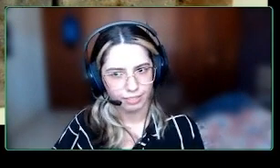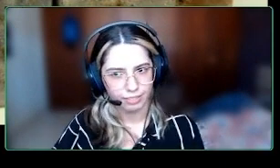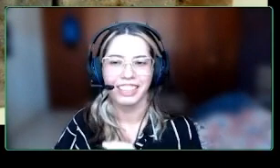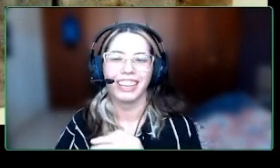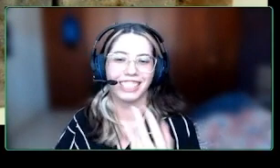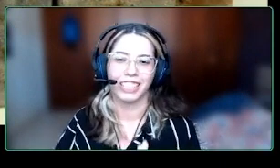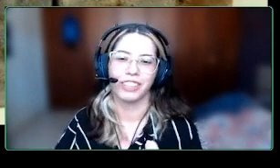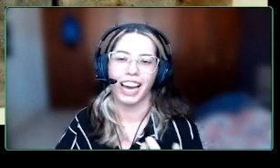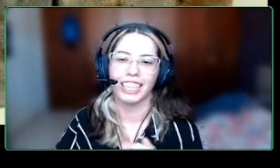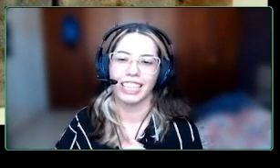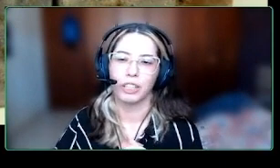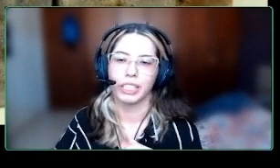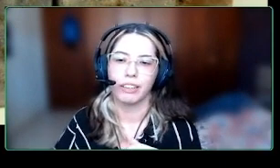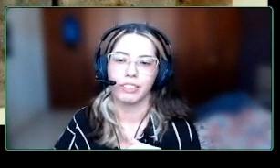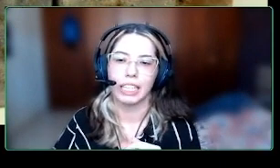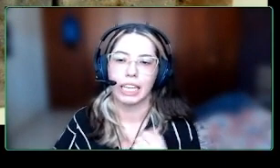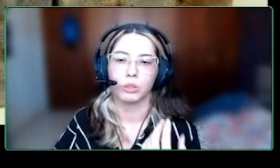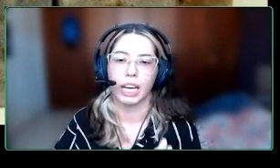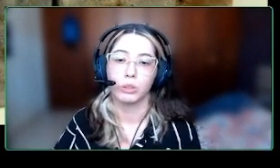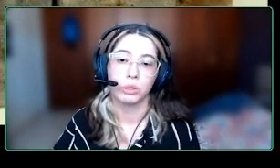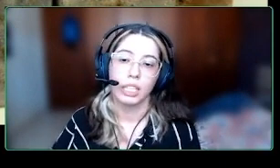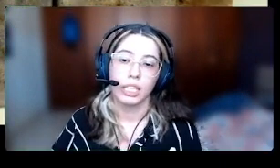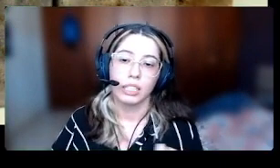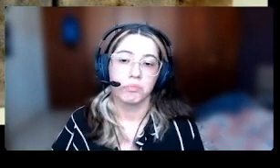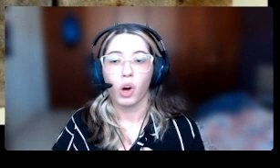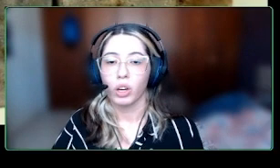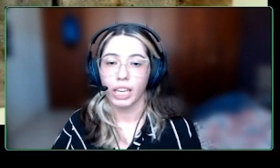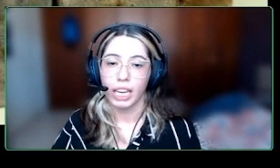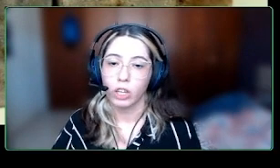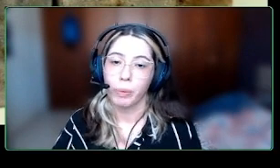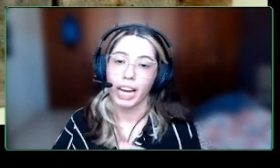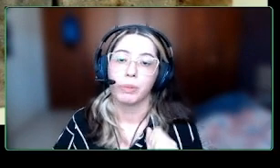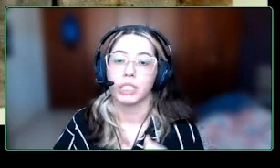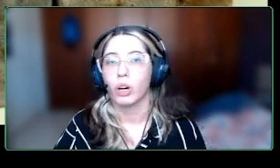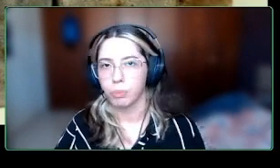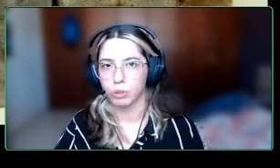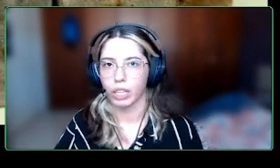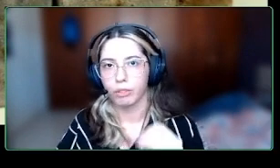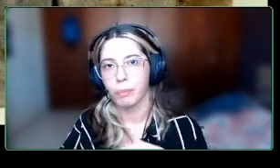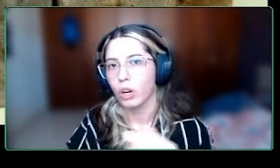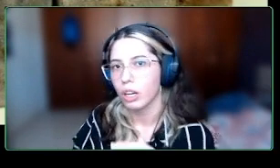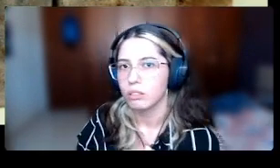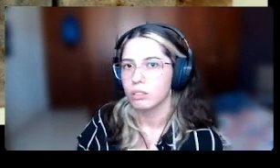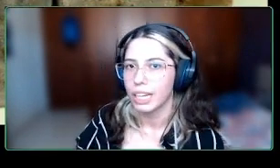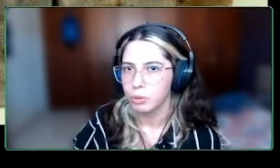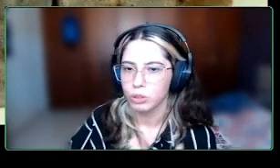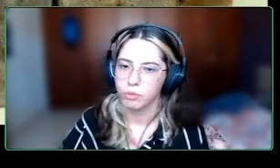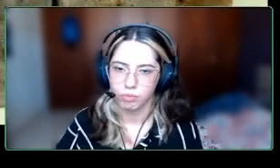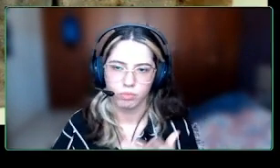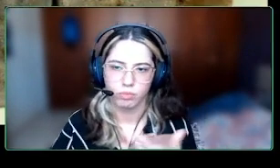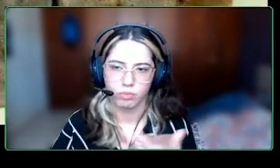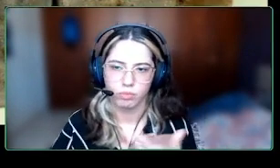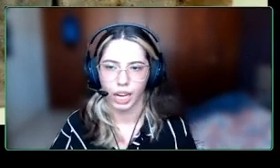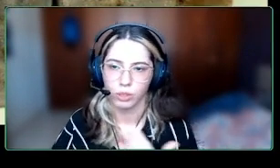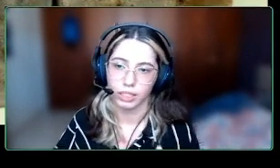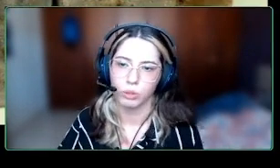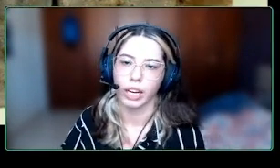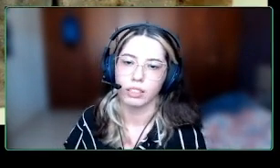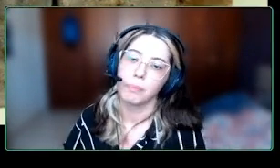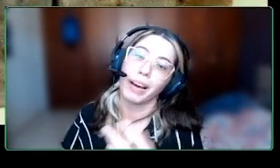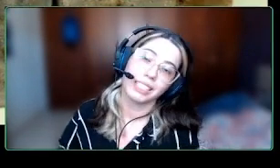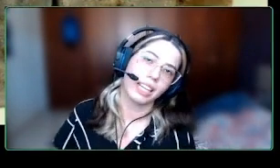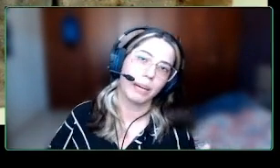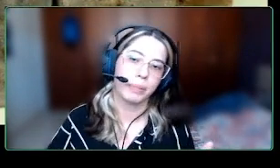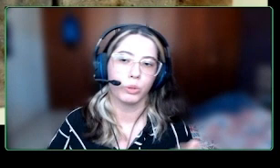Paricá, a saturada, ela obteve resultados ok ali comparado, por exemplo, com a Libitus. Ela foi melhor do que a Libitus nesse caso dela